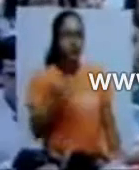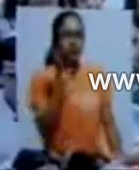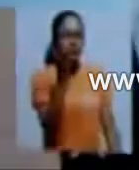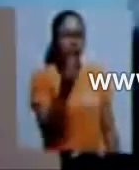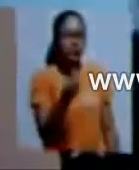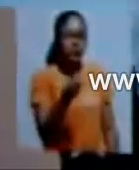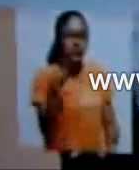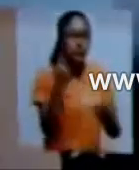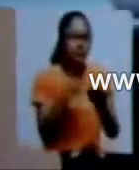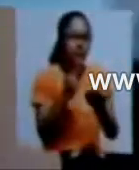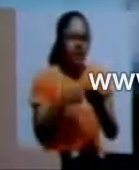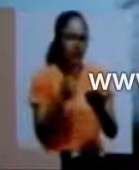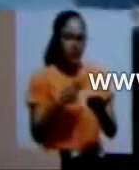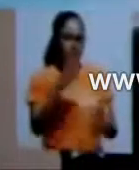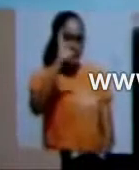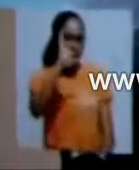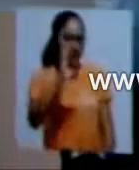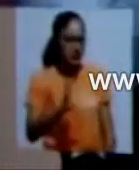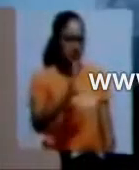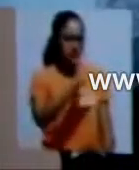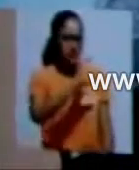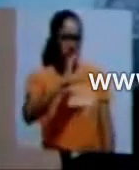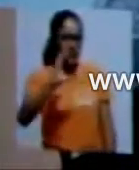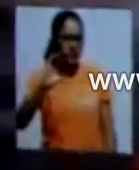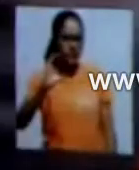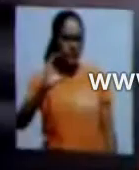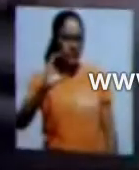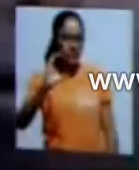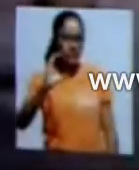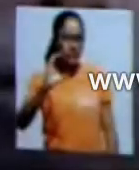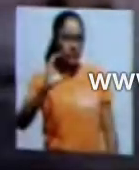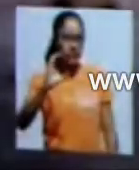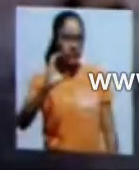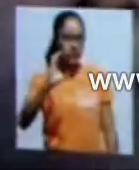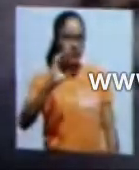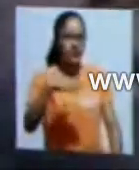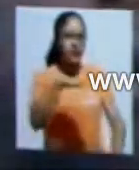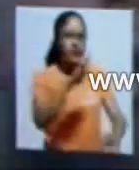Cristão é chamado a ser semeador do céu.